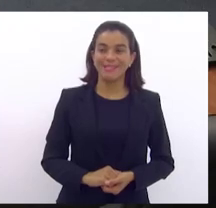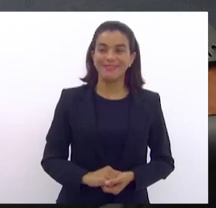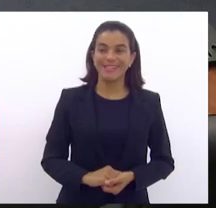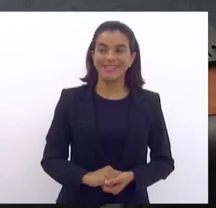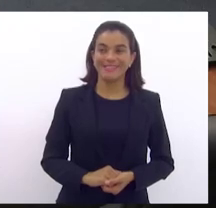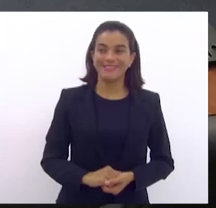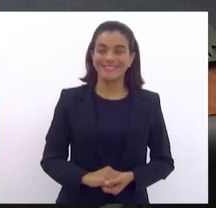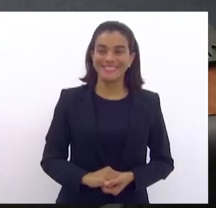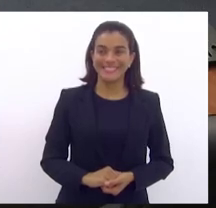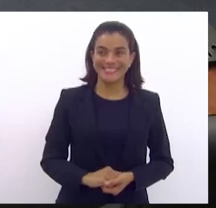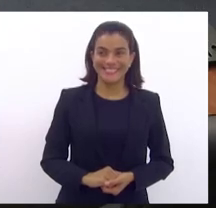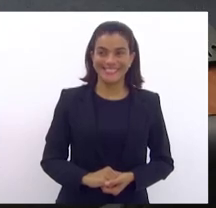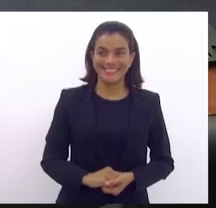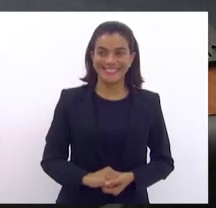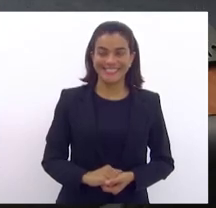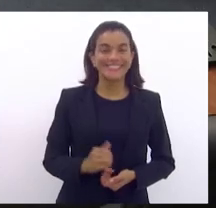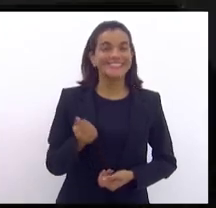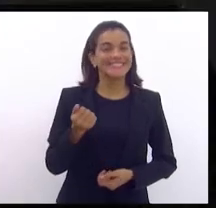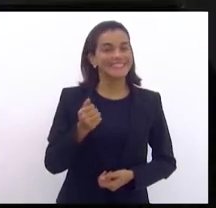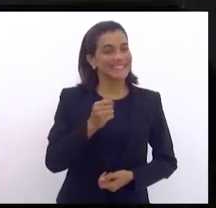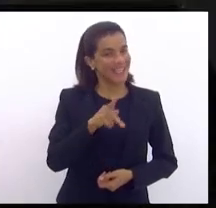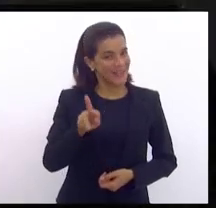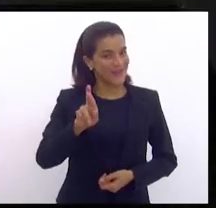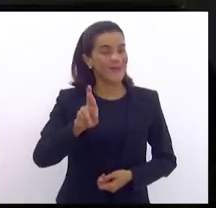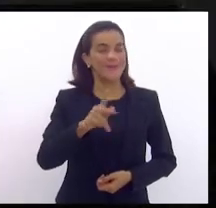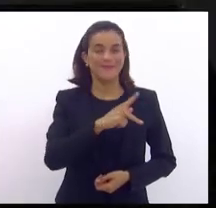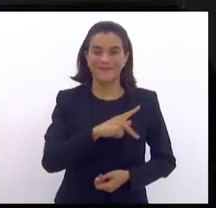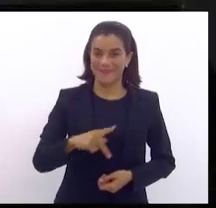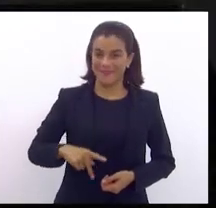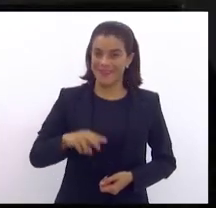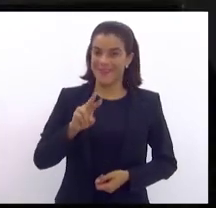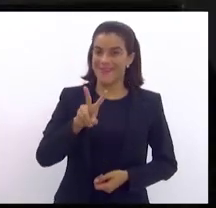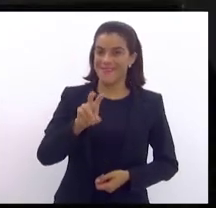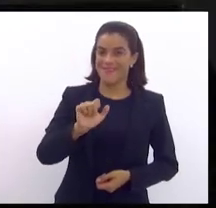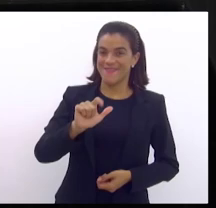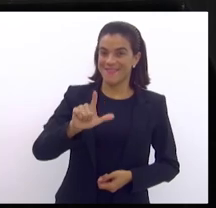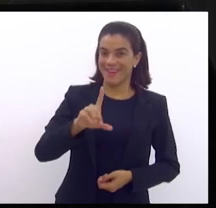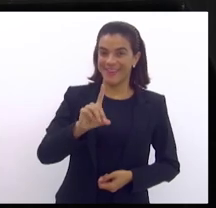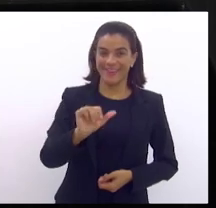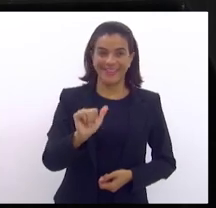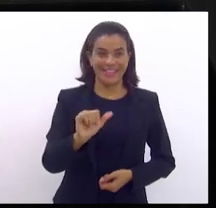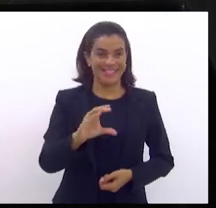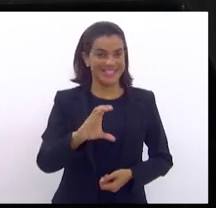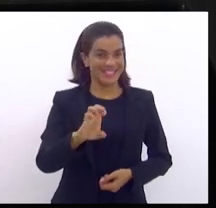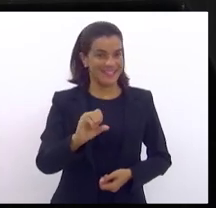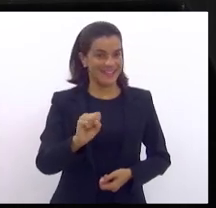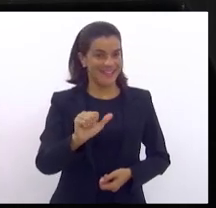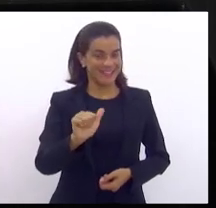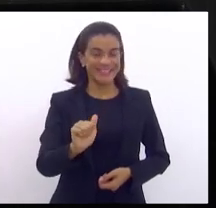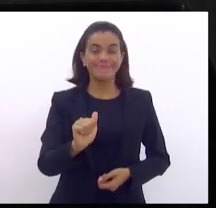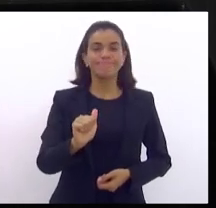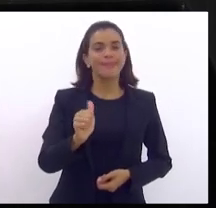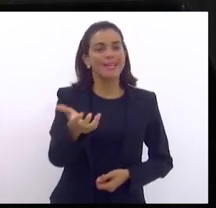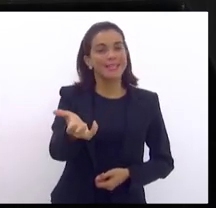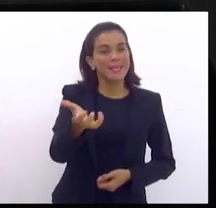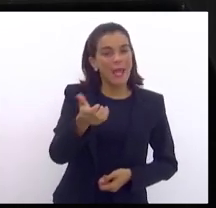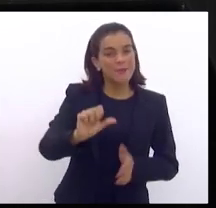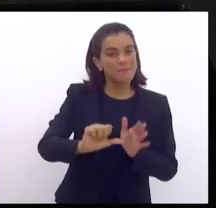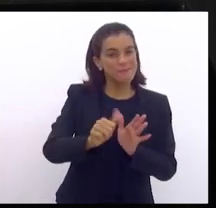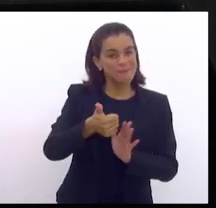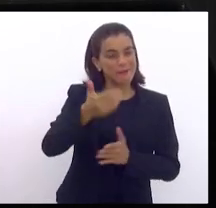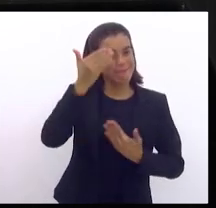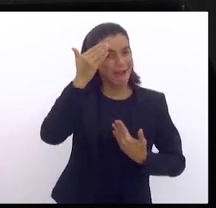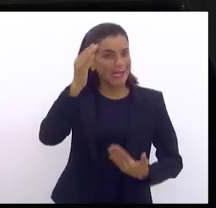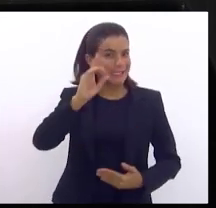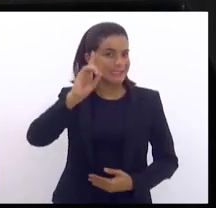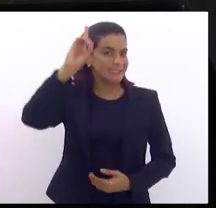Som. Senhor presidente, Val Ceasa, nosso querido amigo deputado, quero, antes de mais nada, agradecer a